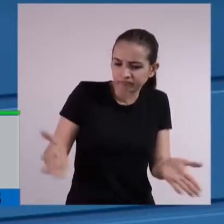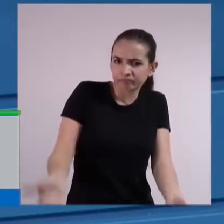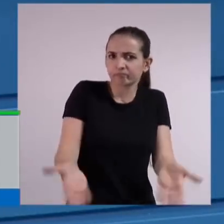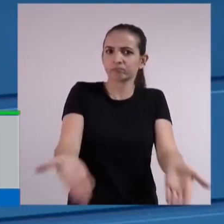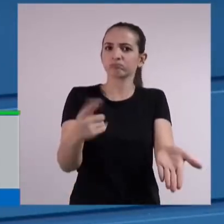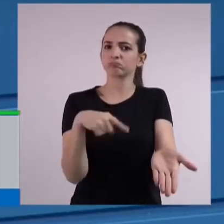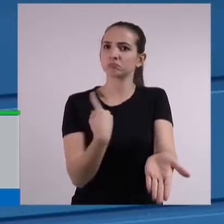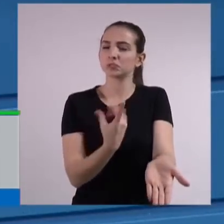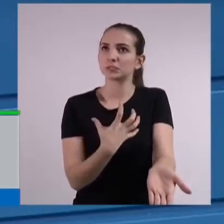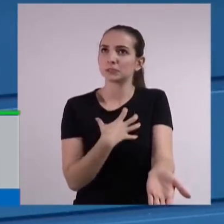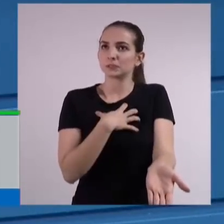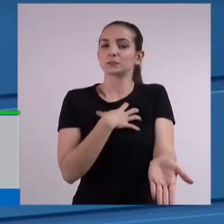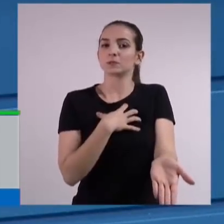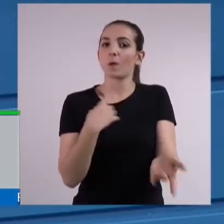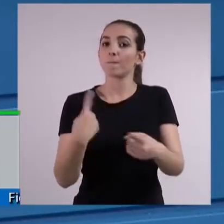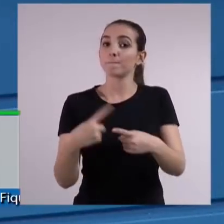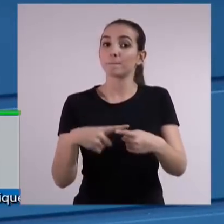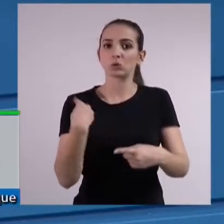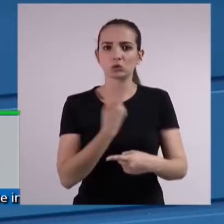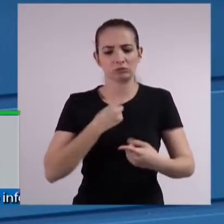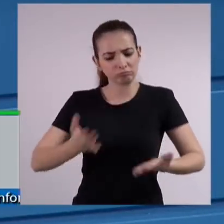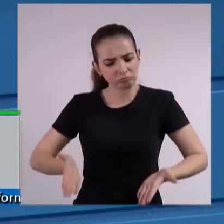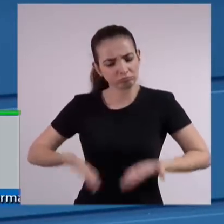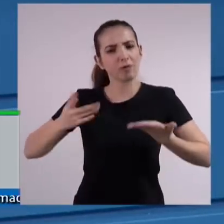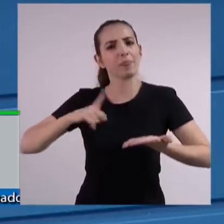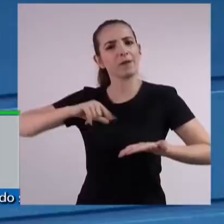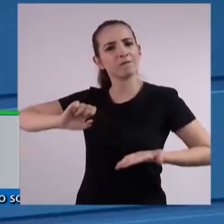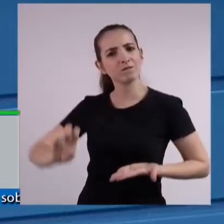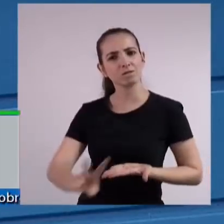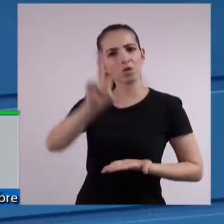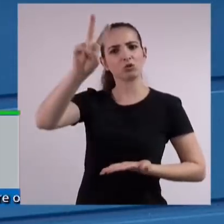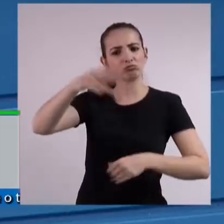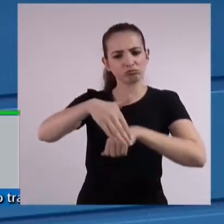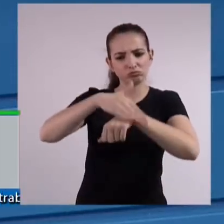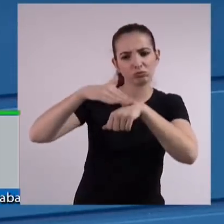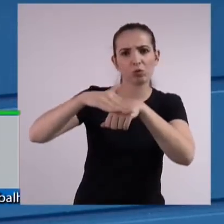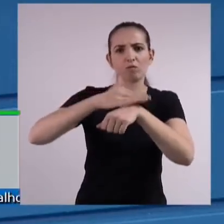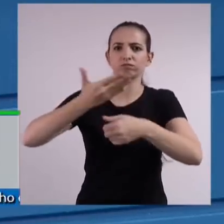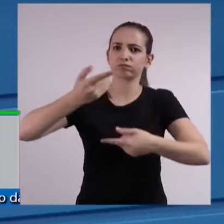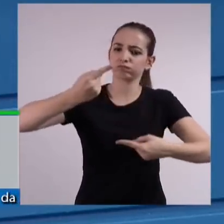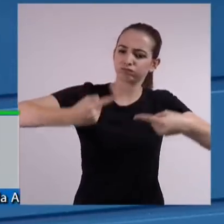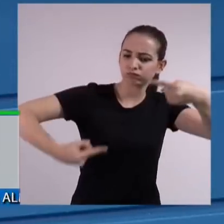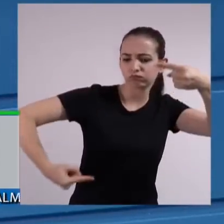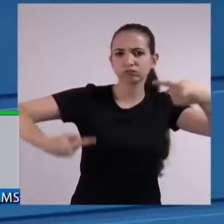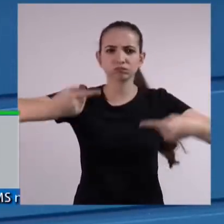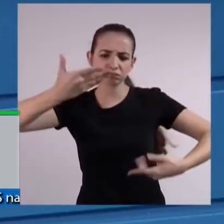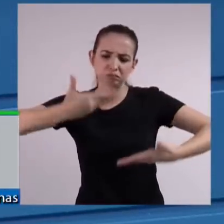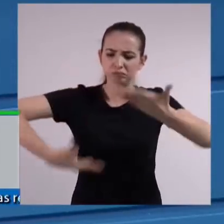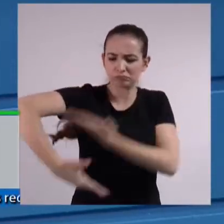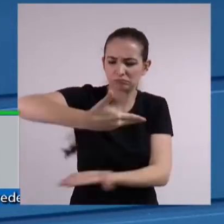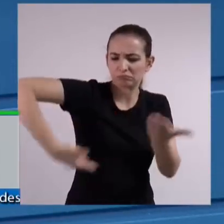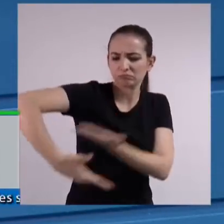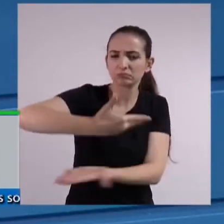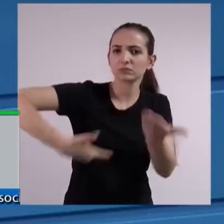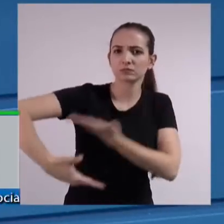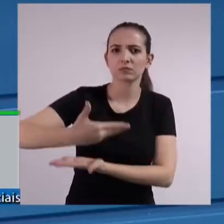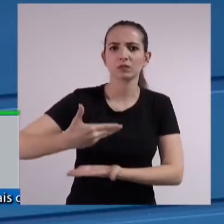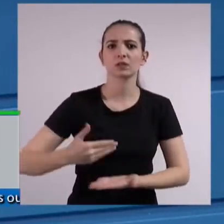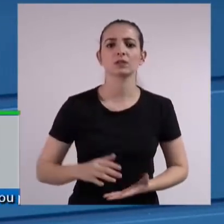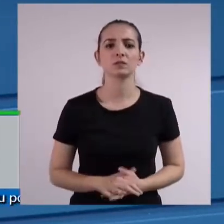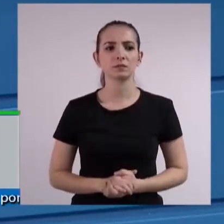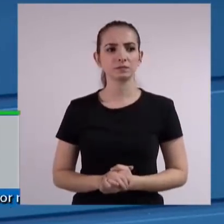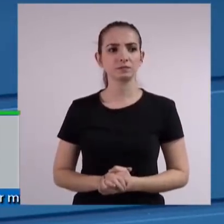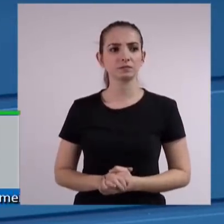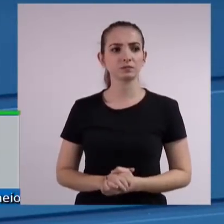Você enaltece, você valoriza o debate, sem dúvida nenhuma, não